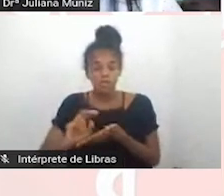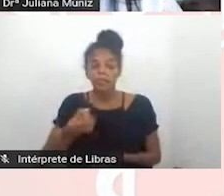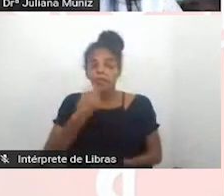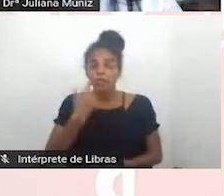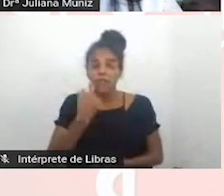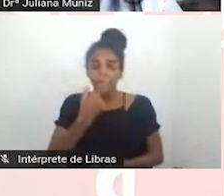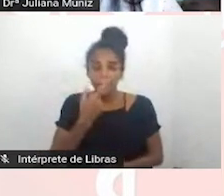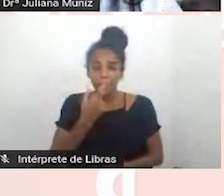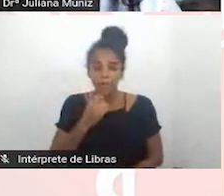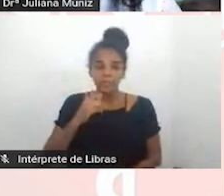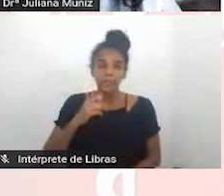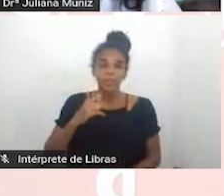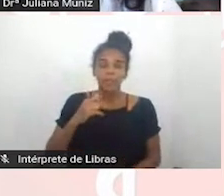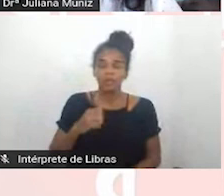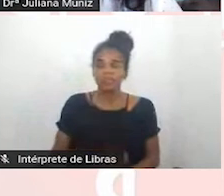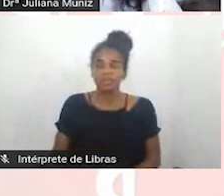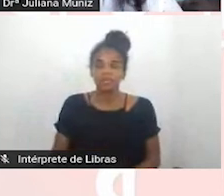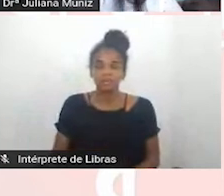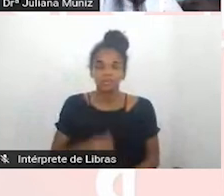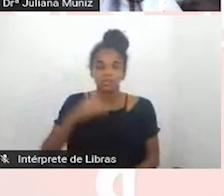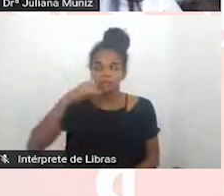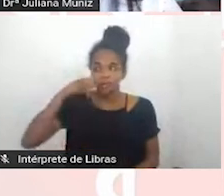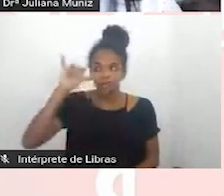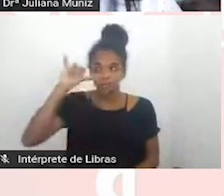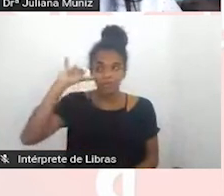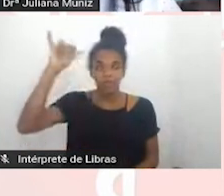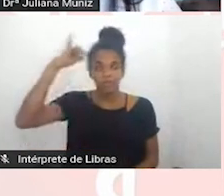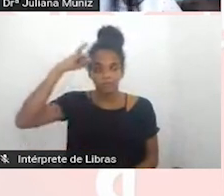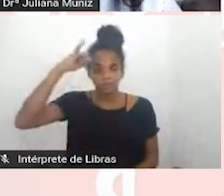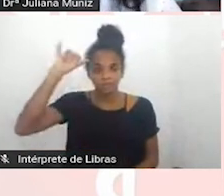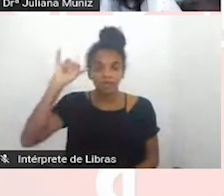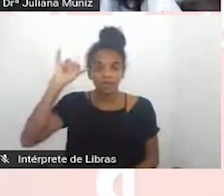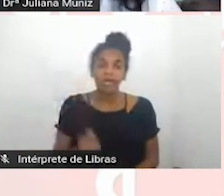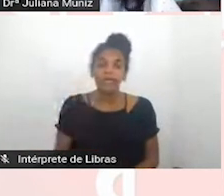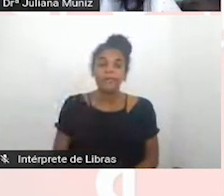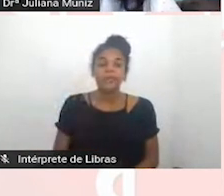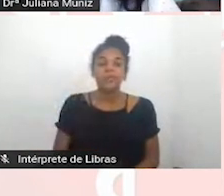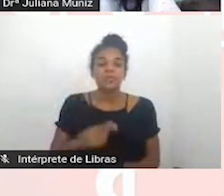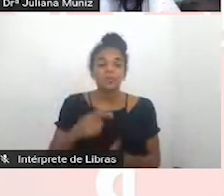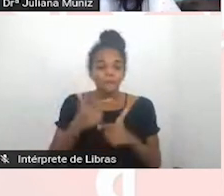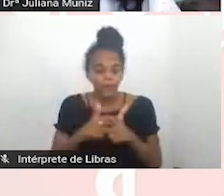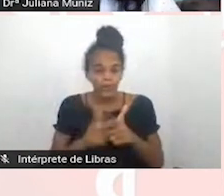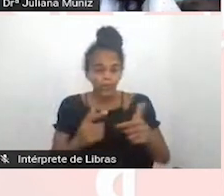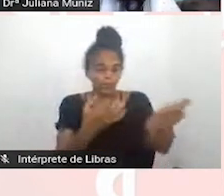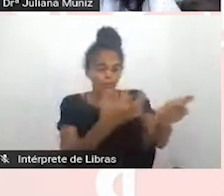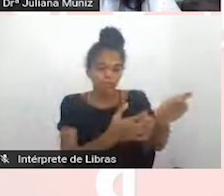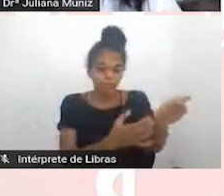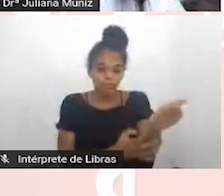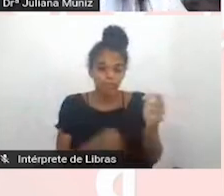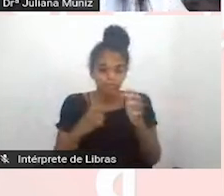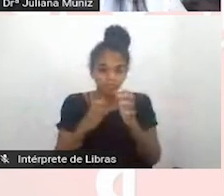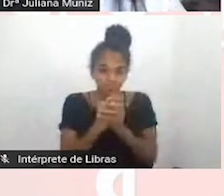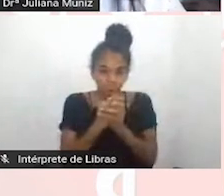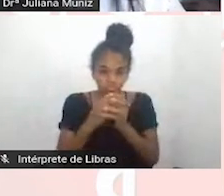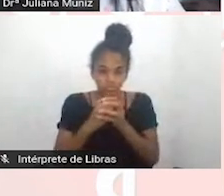em isolamento domiciliar, dependendo se o paciente tem fator de risco para trombose ou não. Então, a recomendação é dosar dedímero. Se o